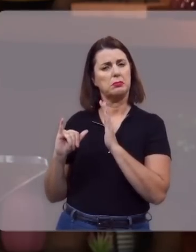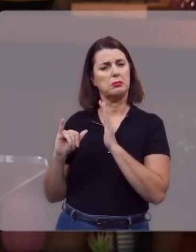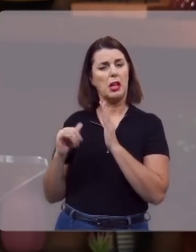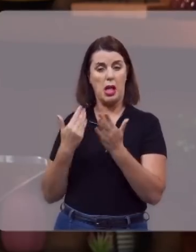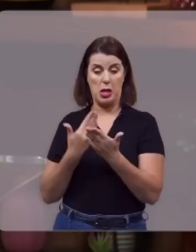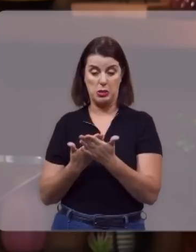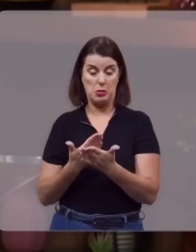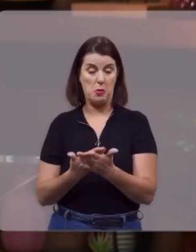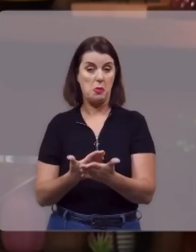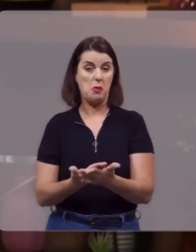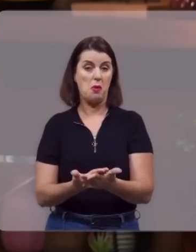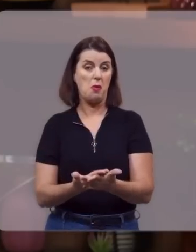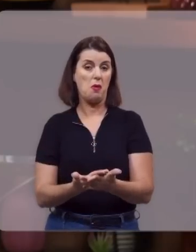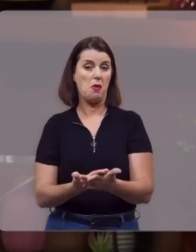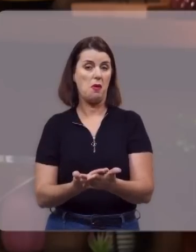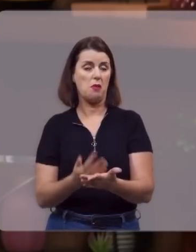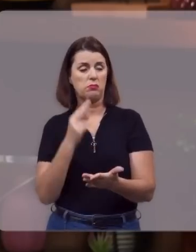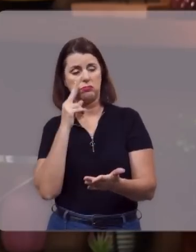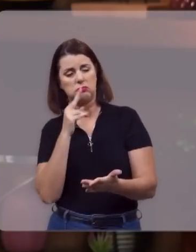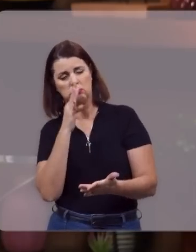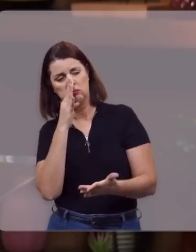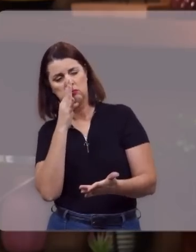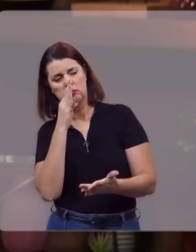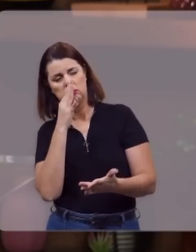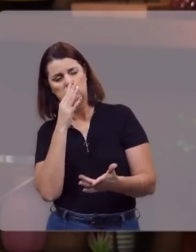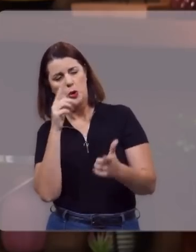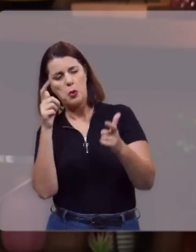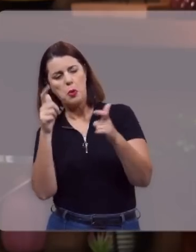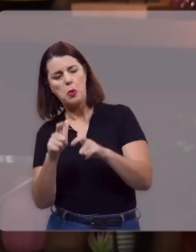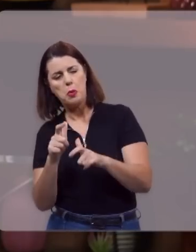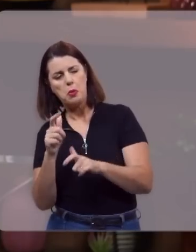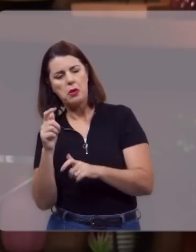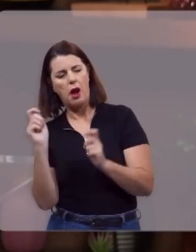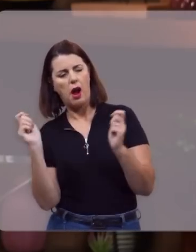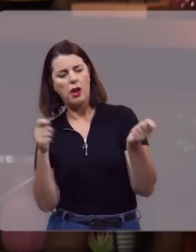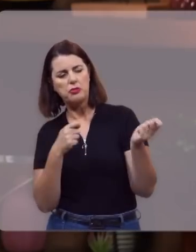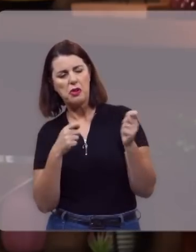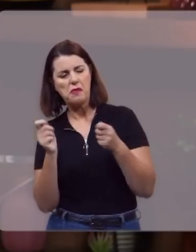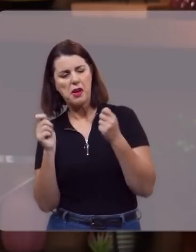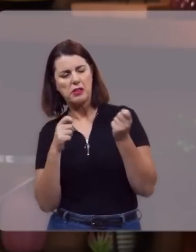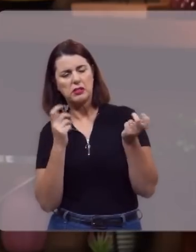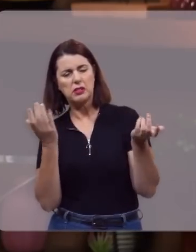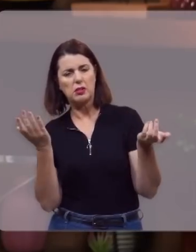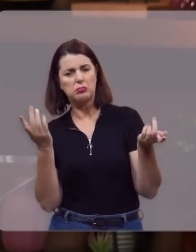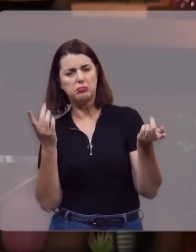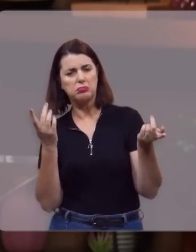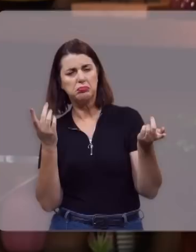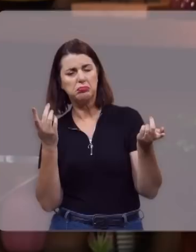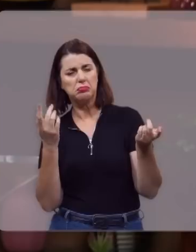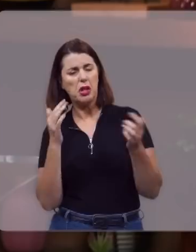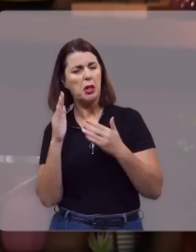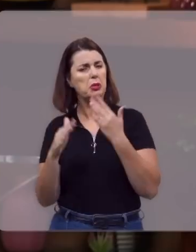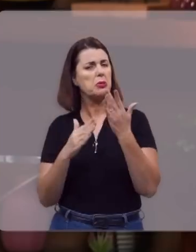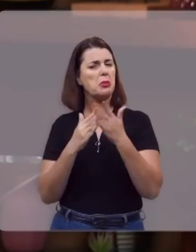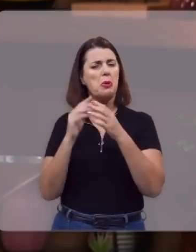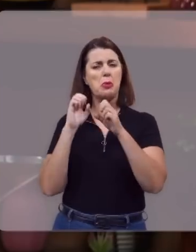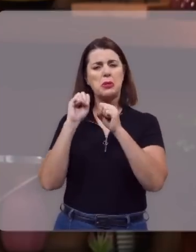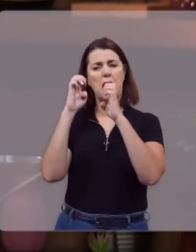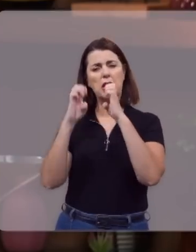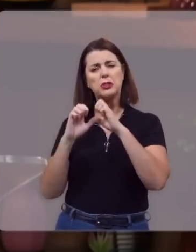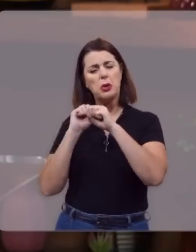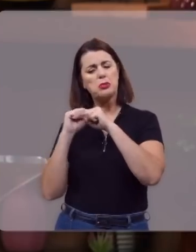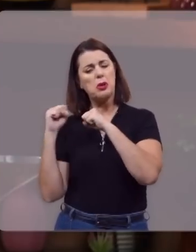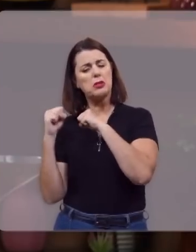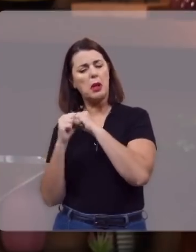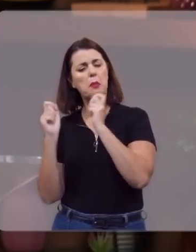as escolas, os parques de lazer, quando você olha toda a estrutura da sociedade